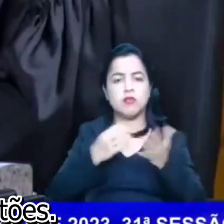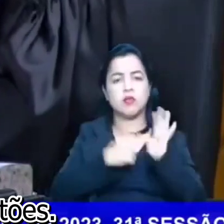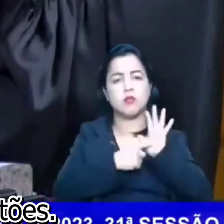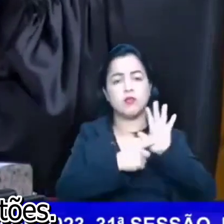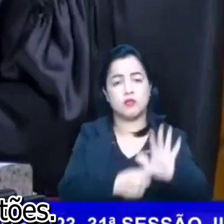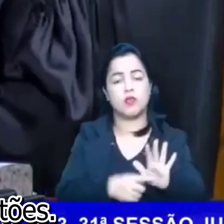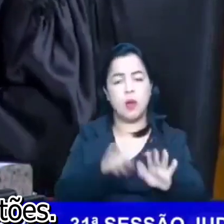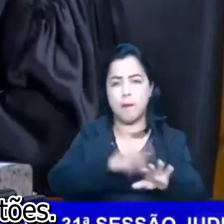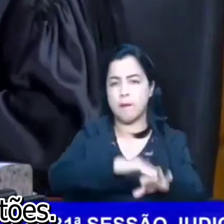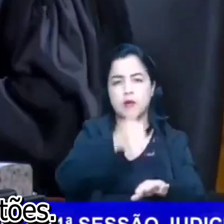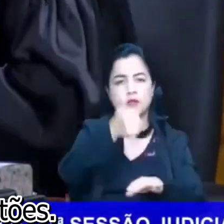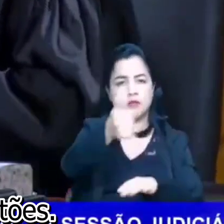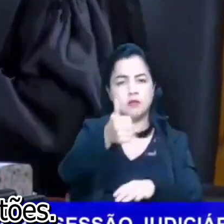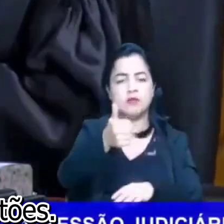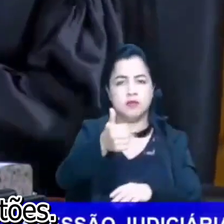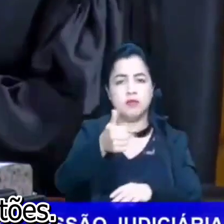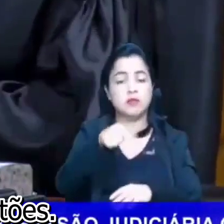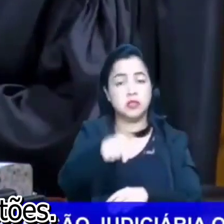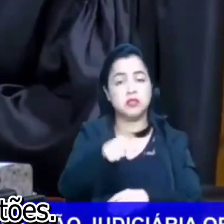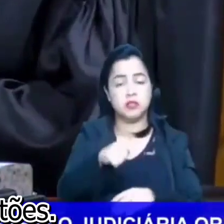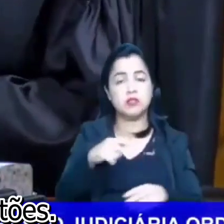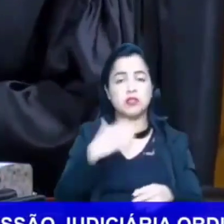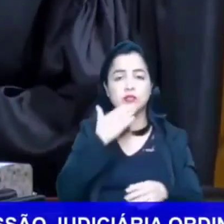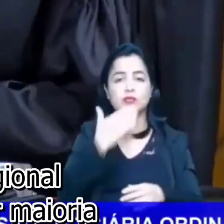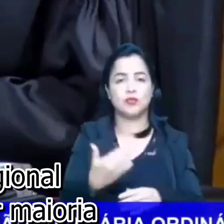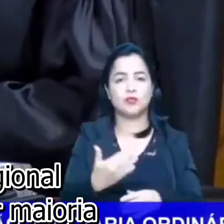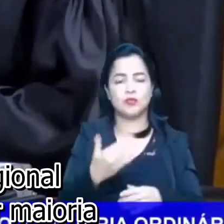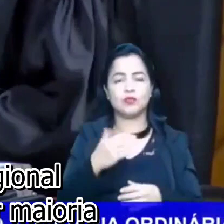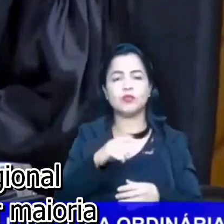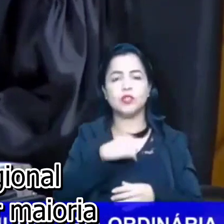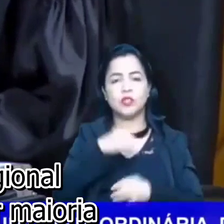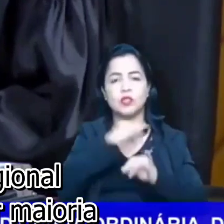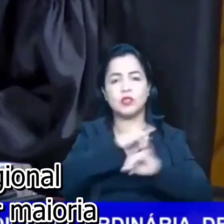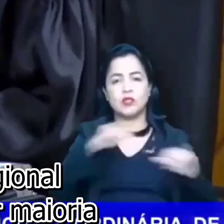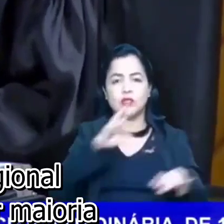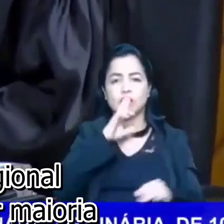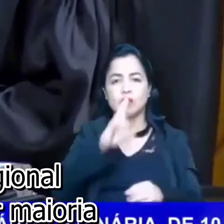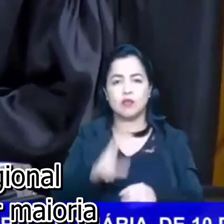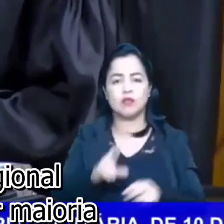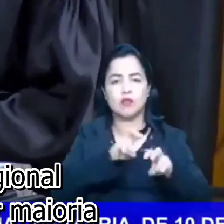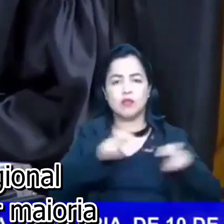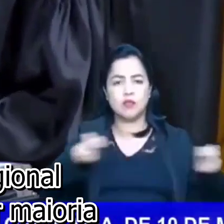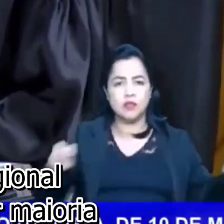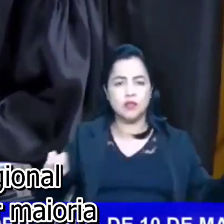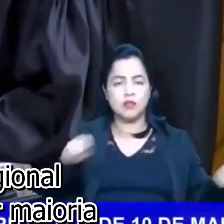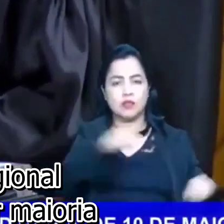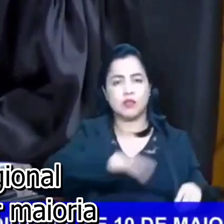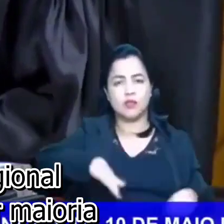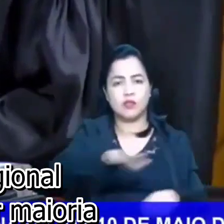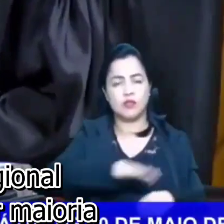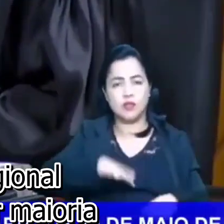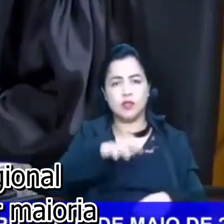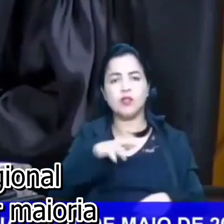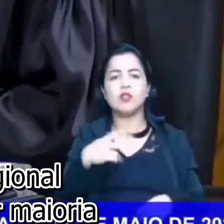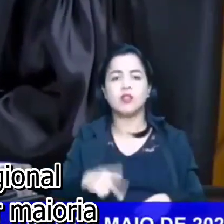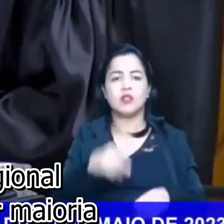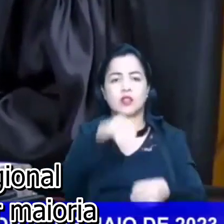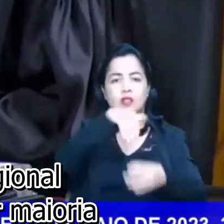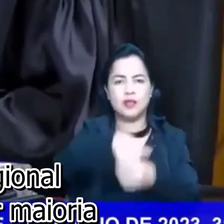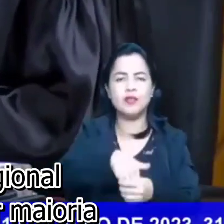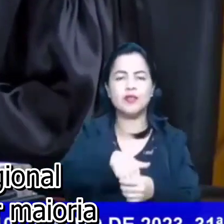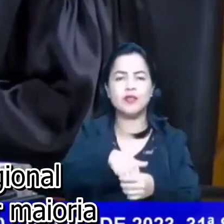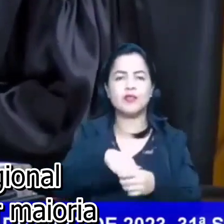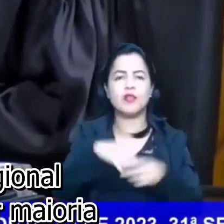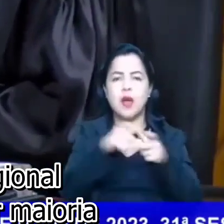afigurou ser a melhor para estas questões. Então, eu anuncio o resultado. O Tribunal Regional Eleitoral do Amapá,